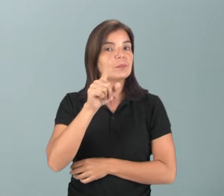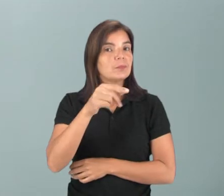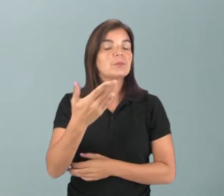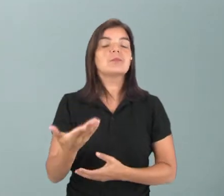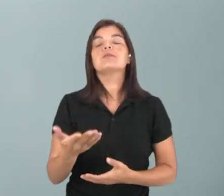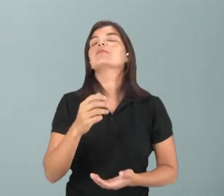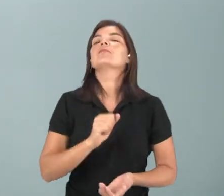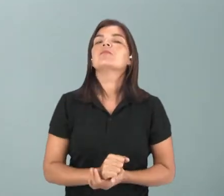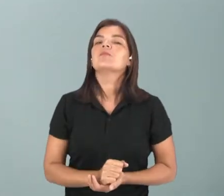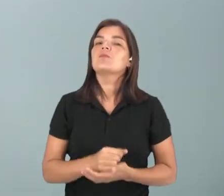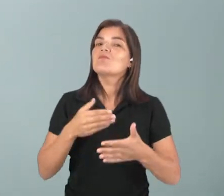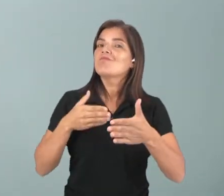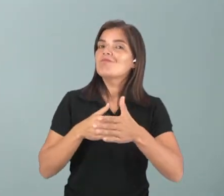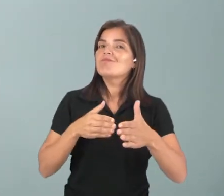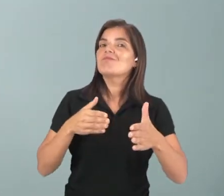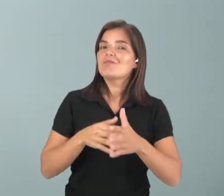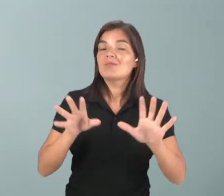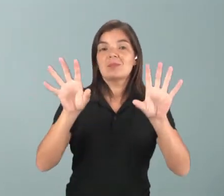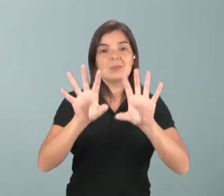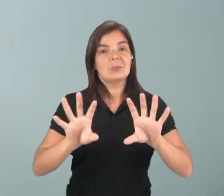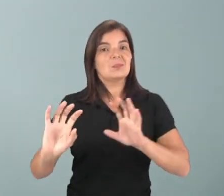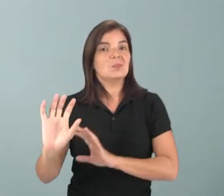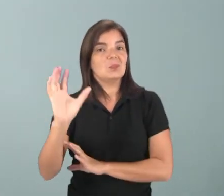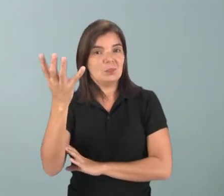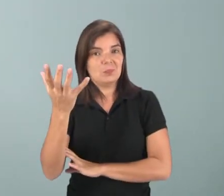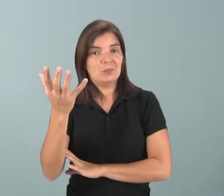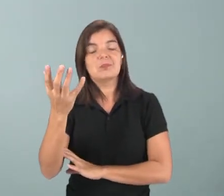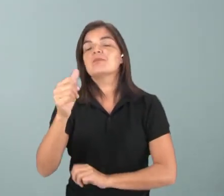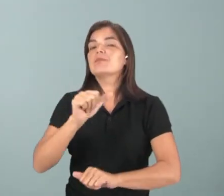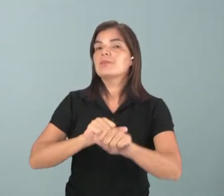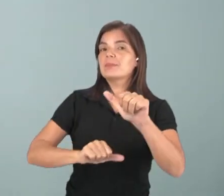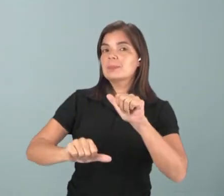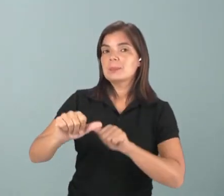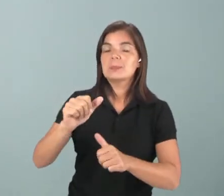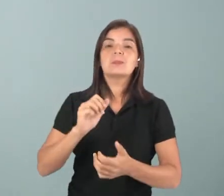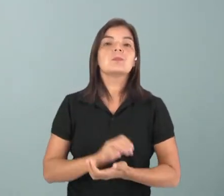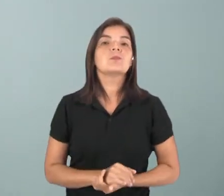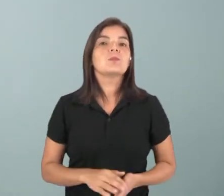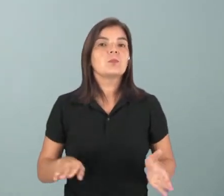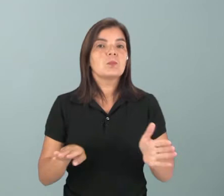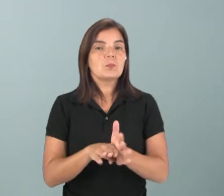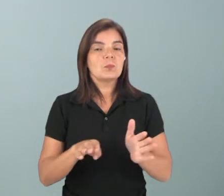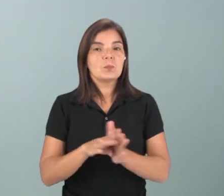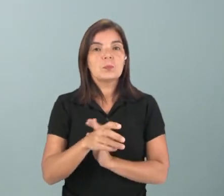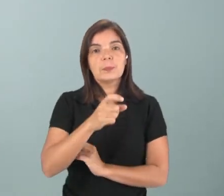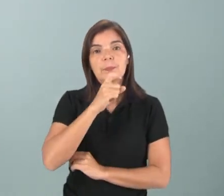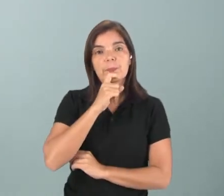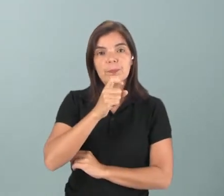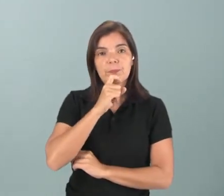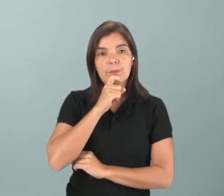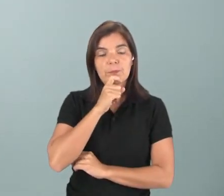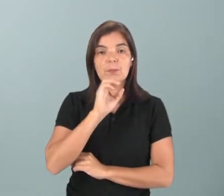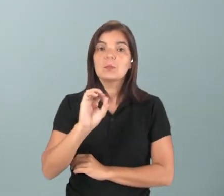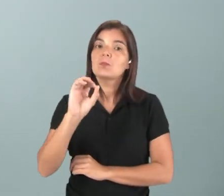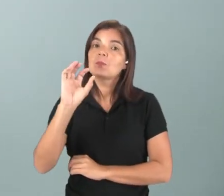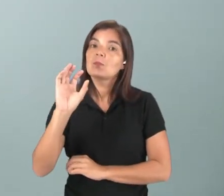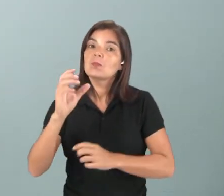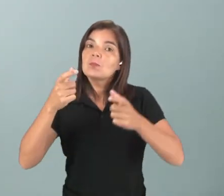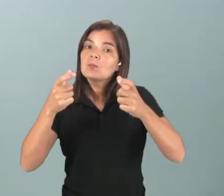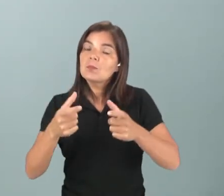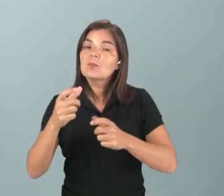chegada vai interferir no clima daquela região e vice-versa. Se chegar uma massa de ar frio numa região